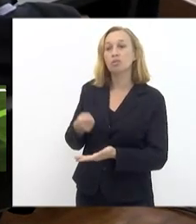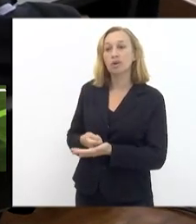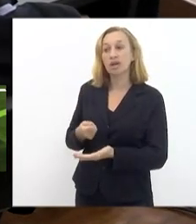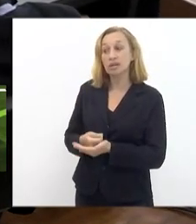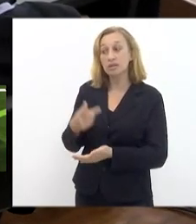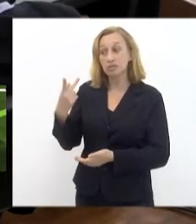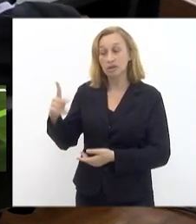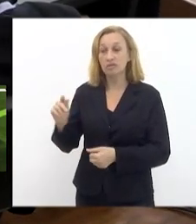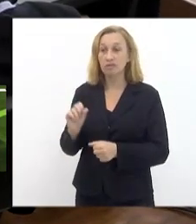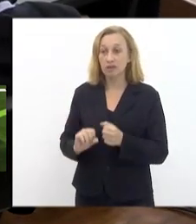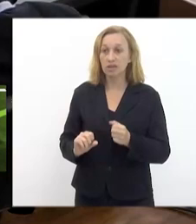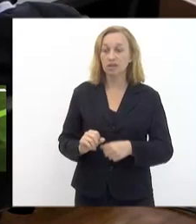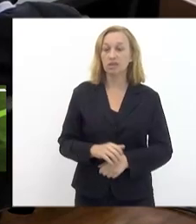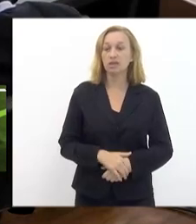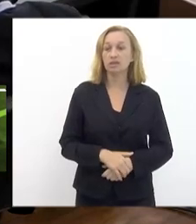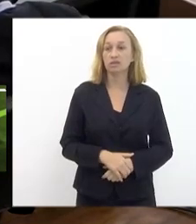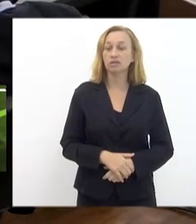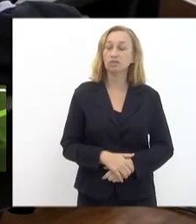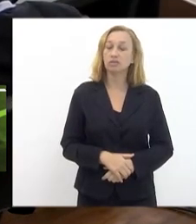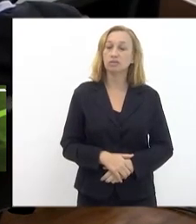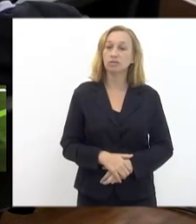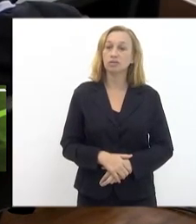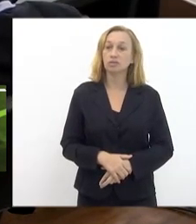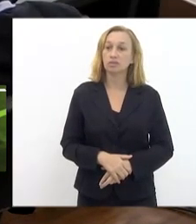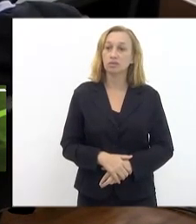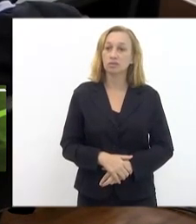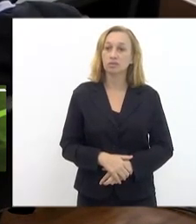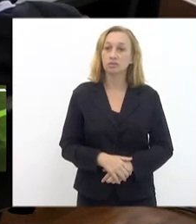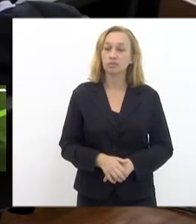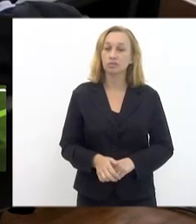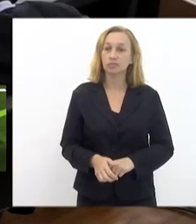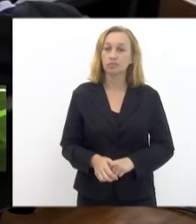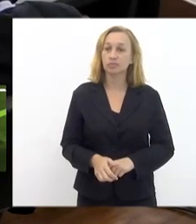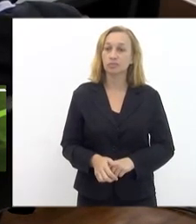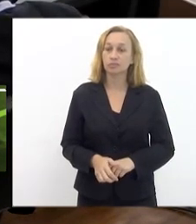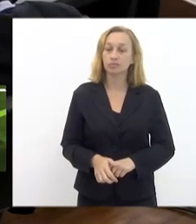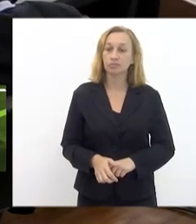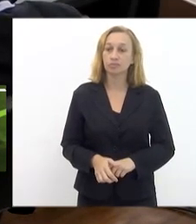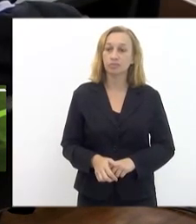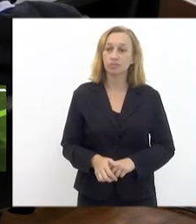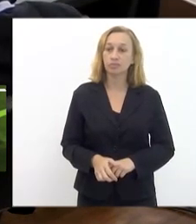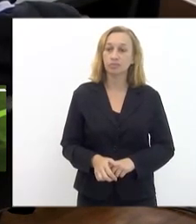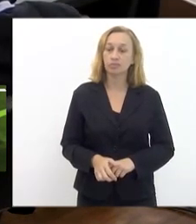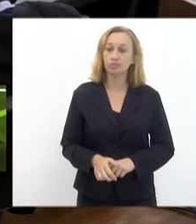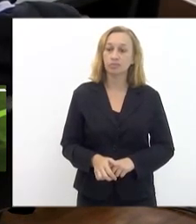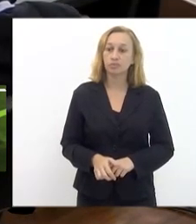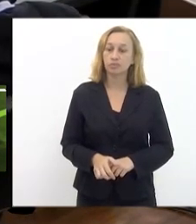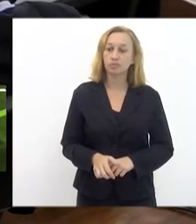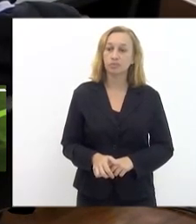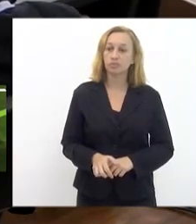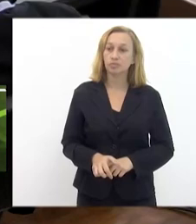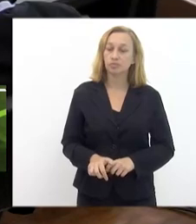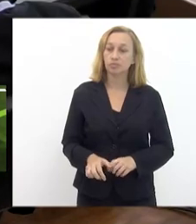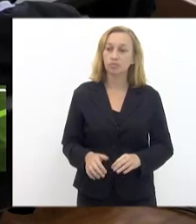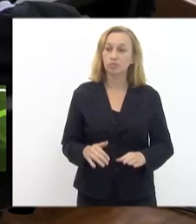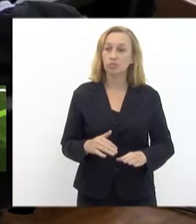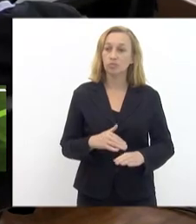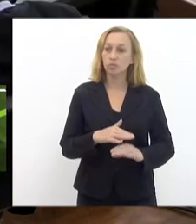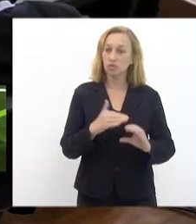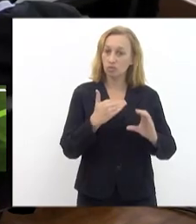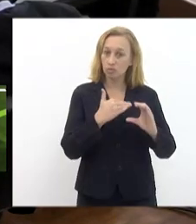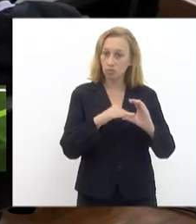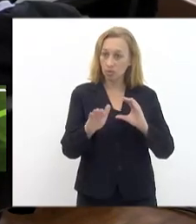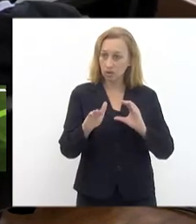fazer né não tivesse próprias das suas próprias estruturas estão com essas ofícios a gente